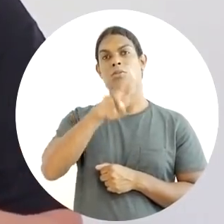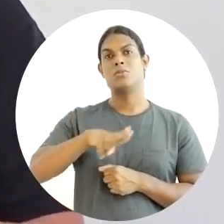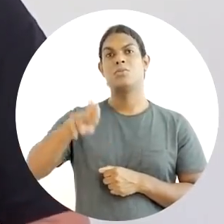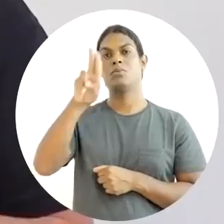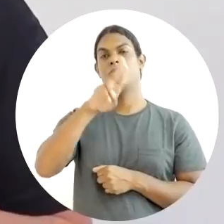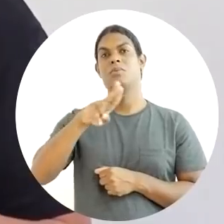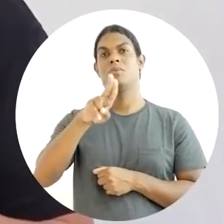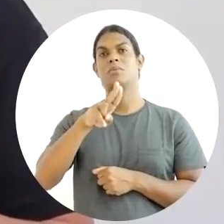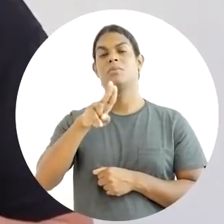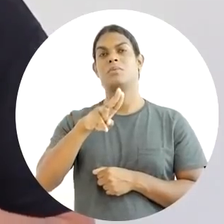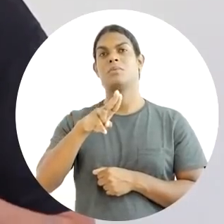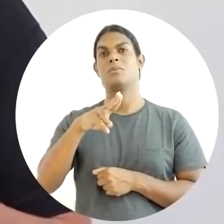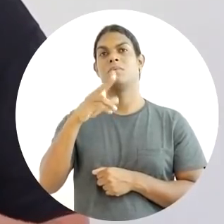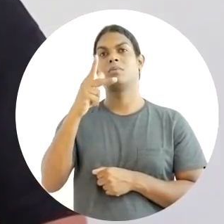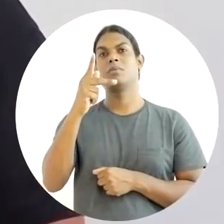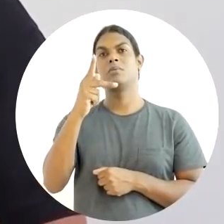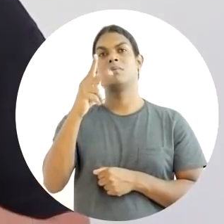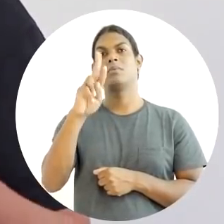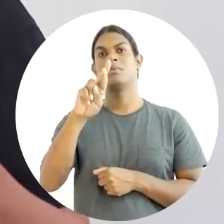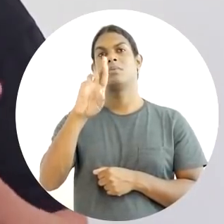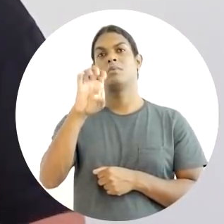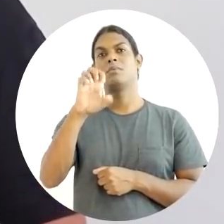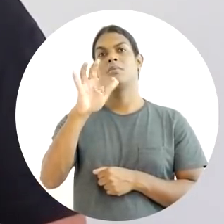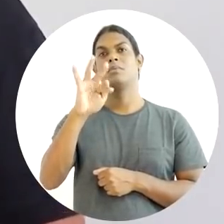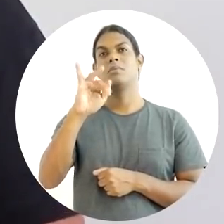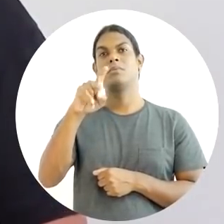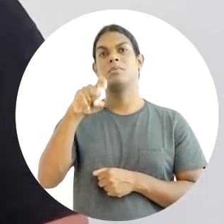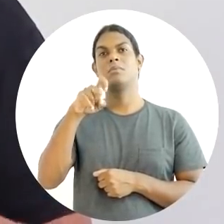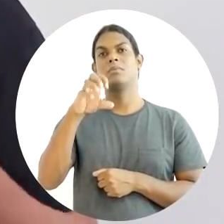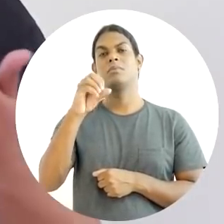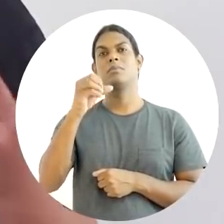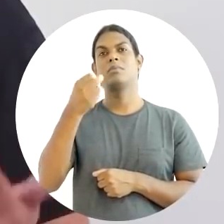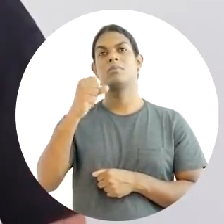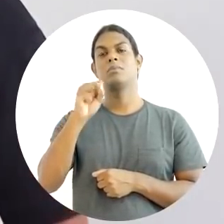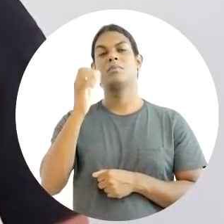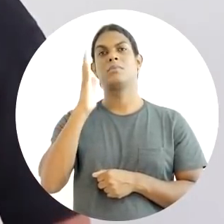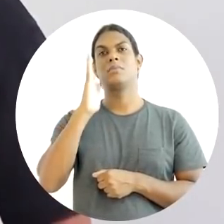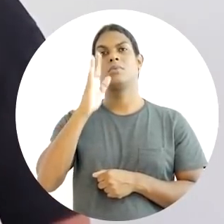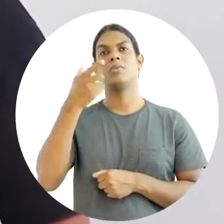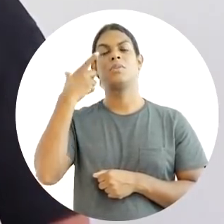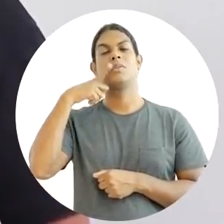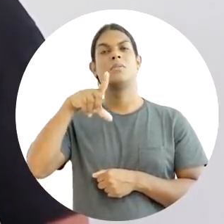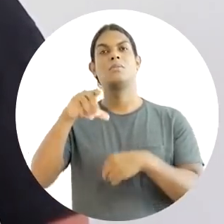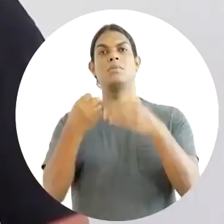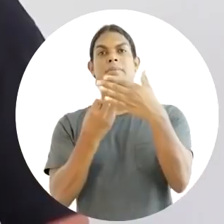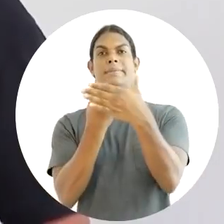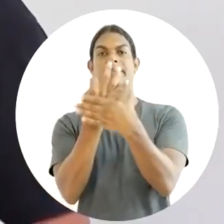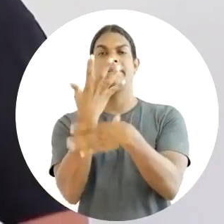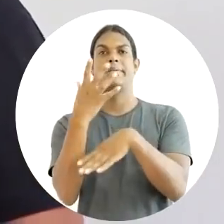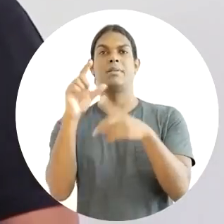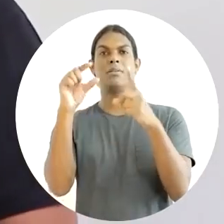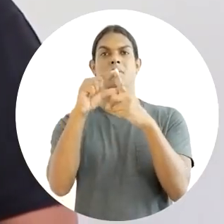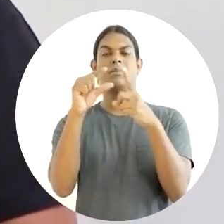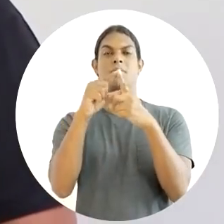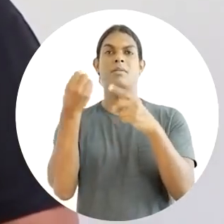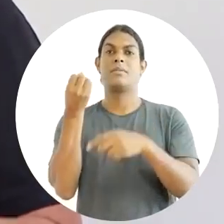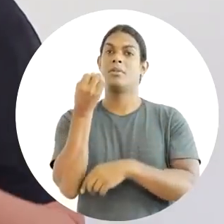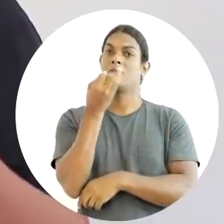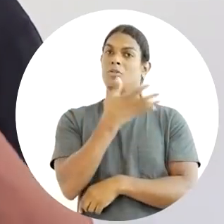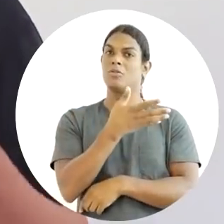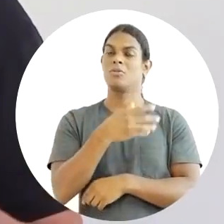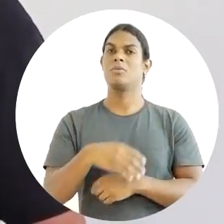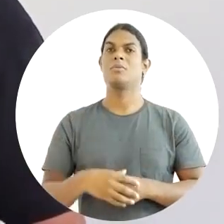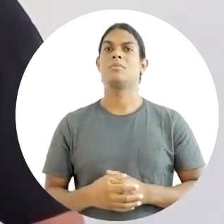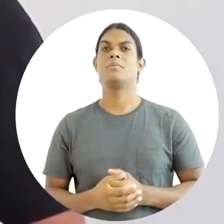o N, você já criou a palavra uncomfortable, desconfortável. Ok? A gente tem a